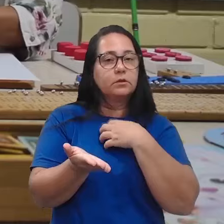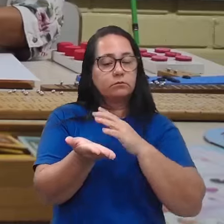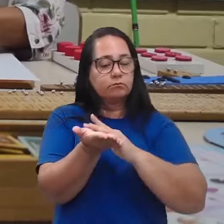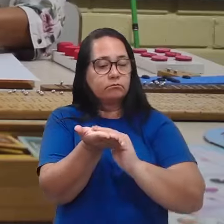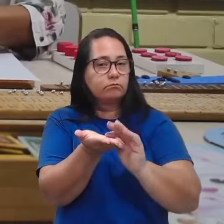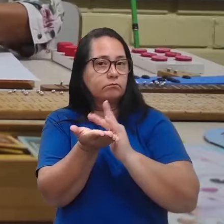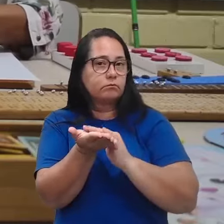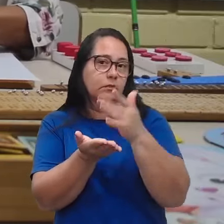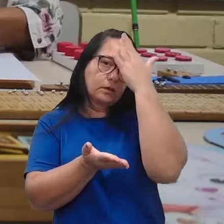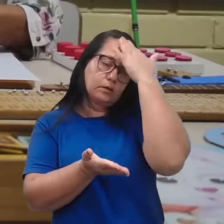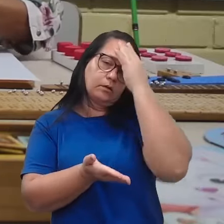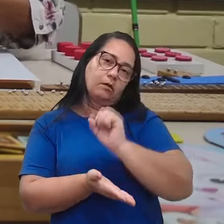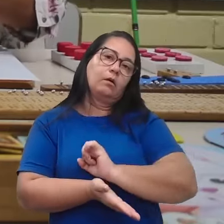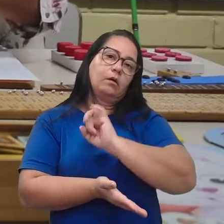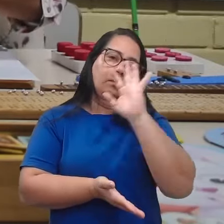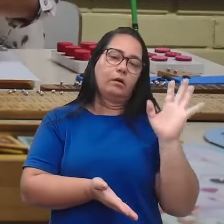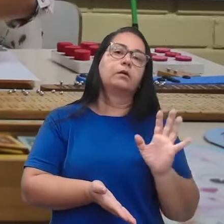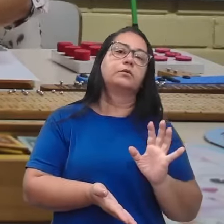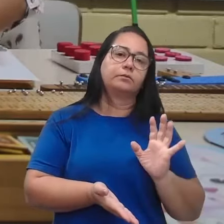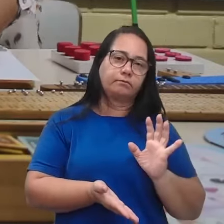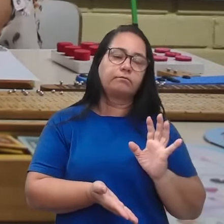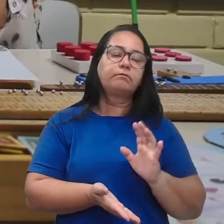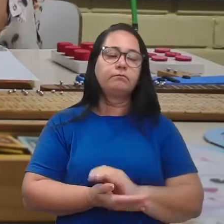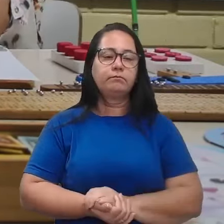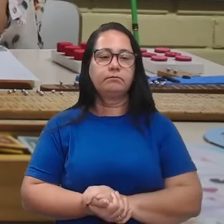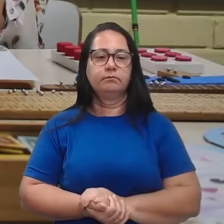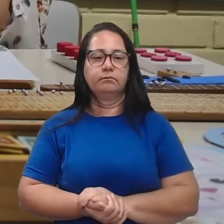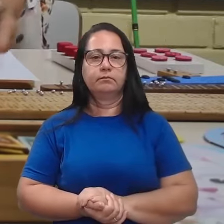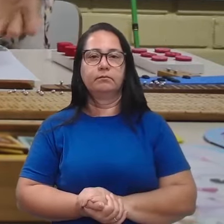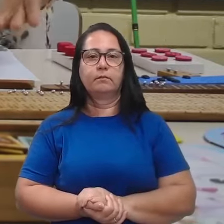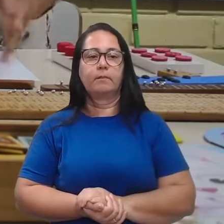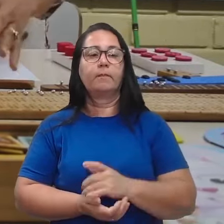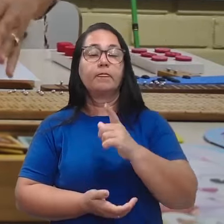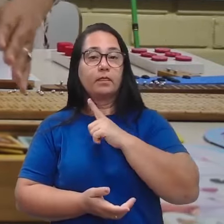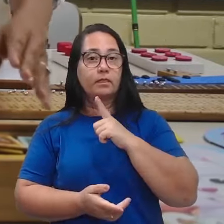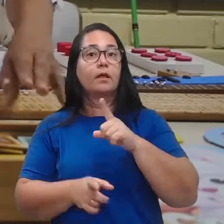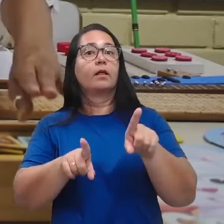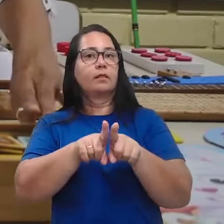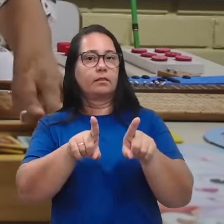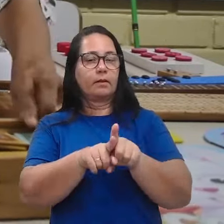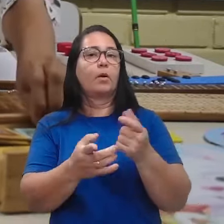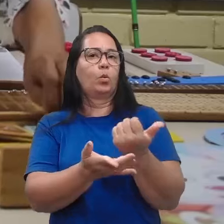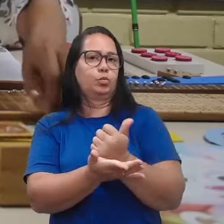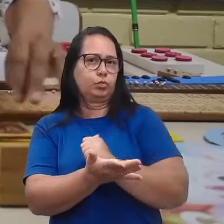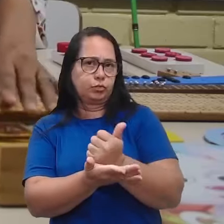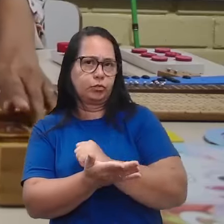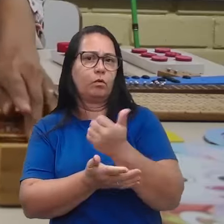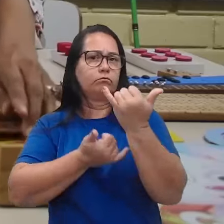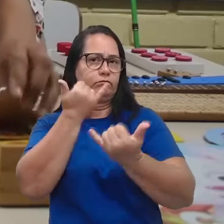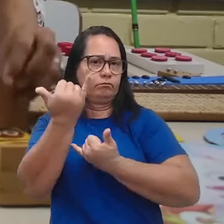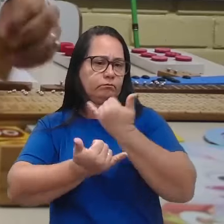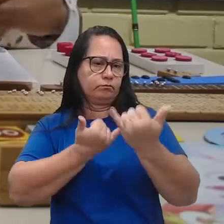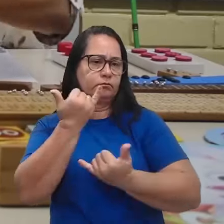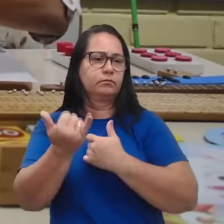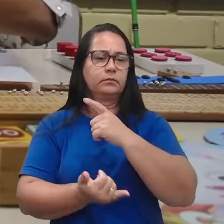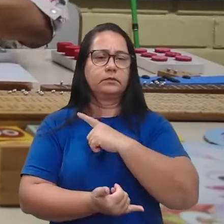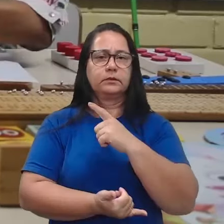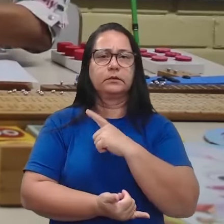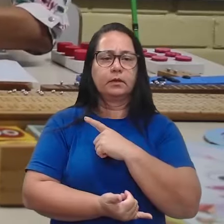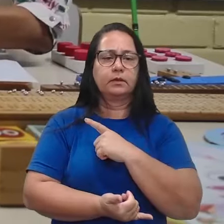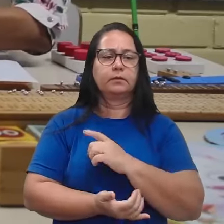entender o que é que ele está manuseando. Temos jogos que nós pegamos, aqui são jogos que temos,